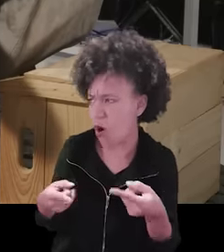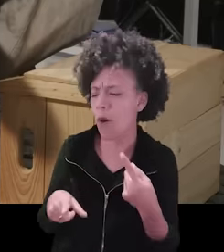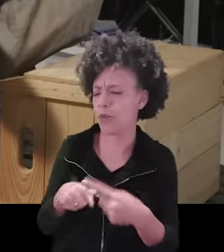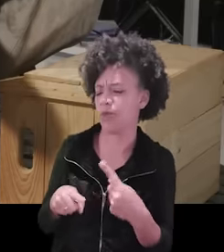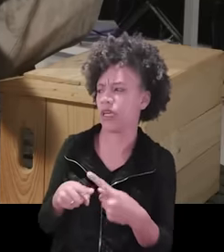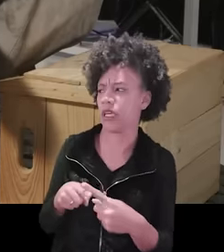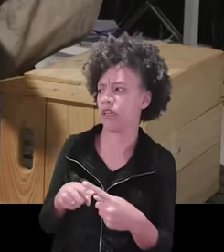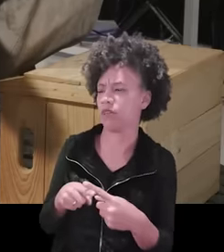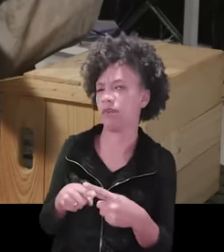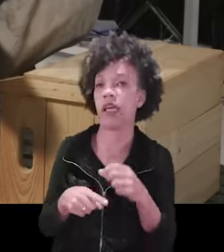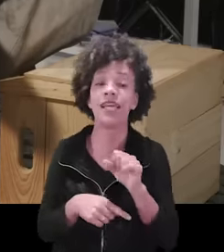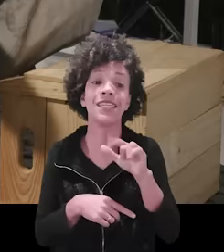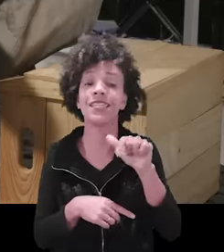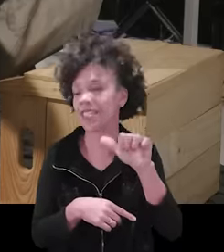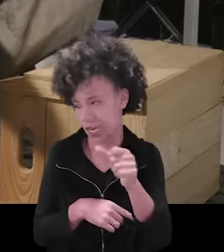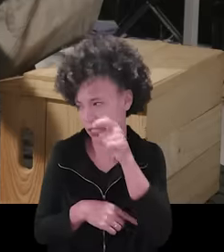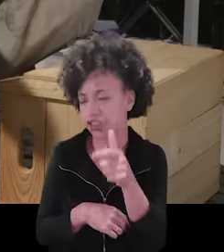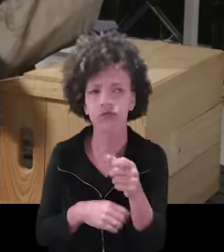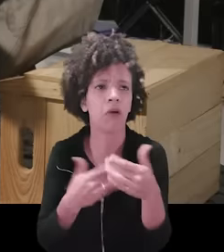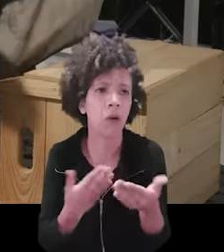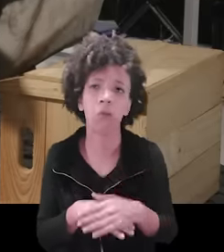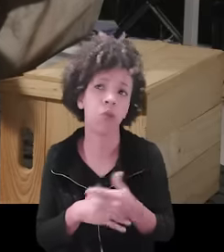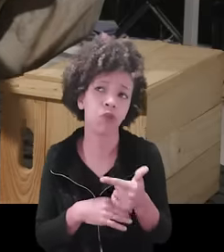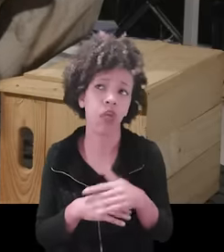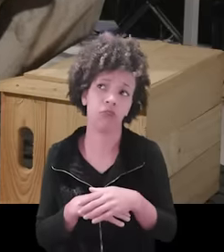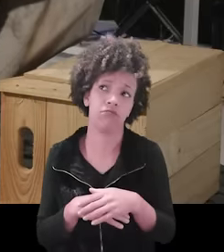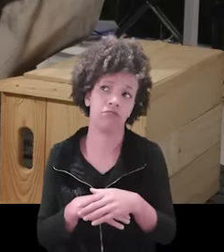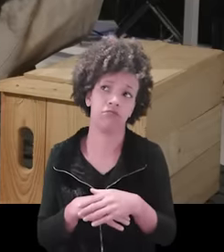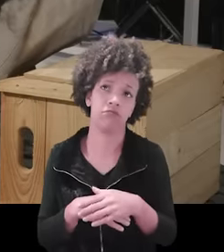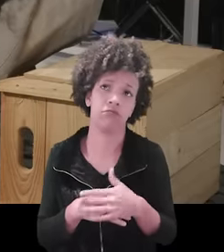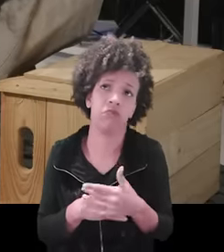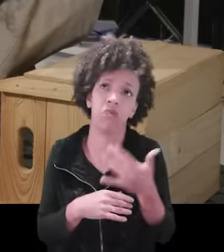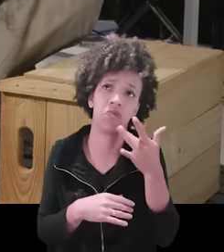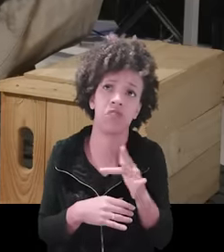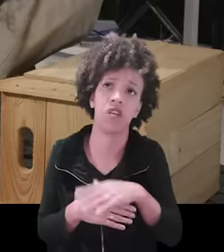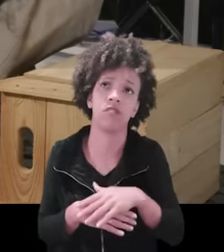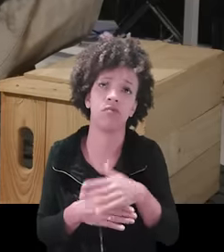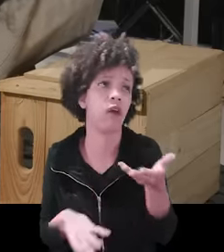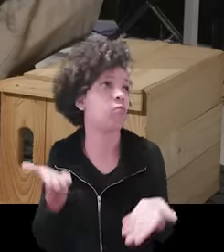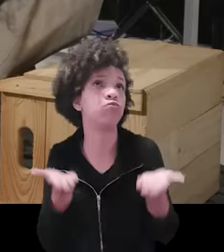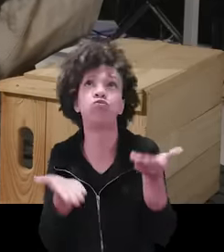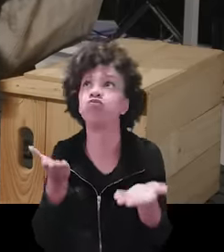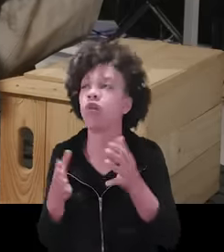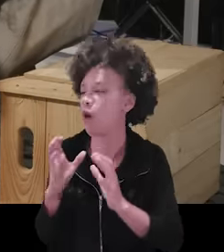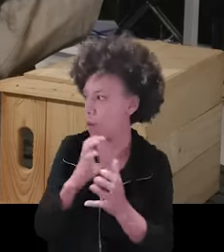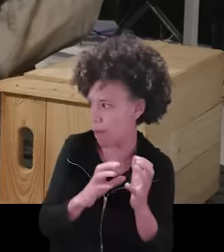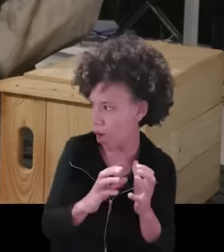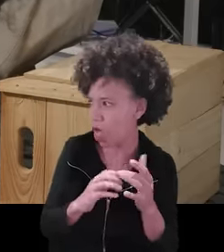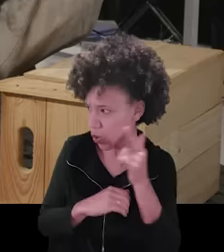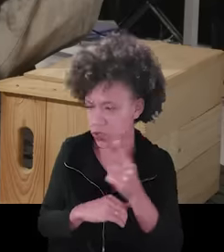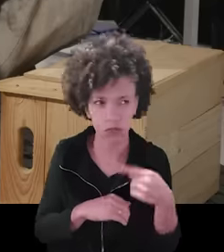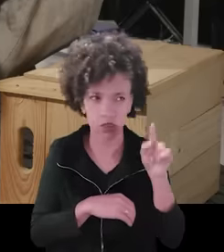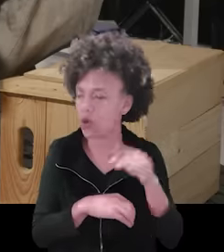visto porque o cara tá Silas está assistindo aqui agora faltava não tenho um só você fazer malabares com uma bola eu